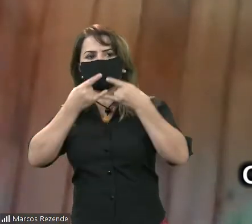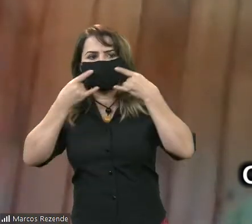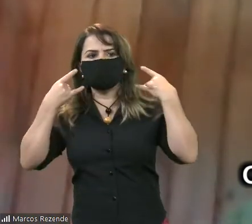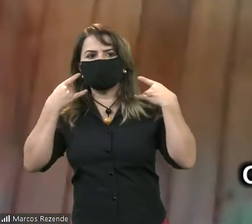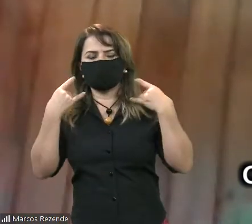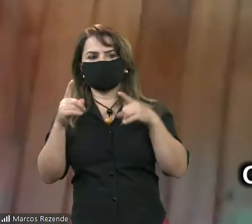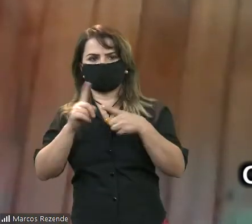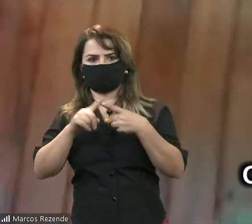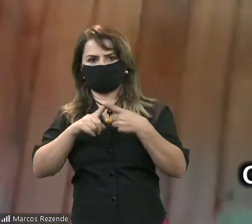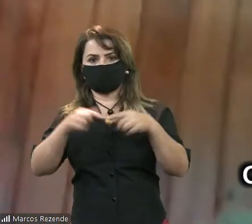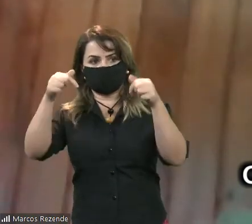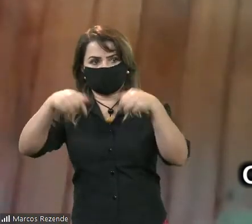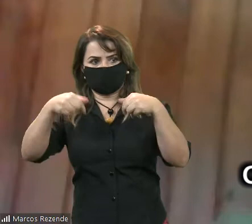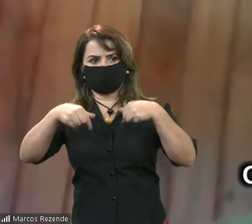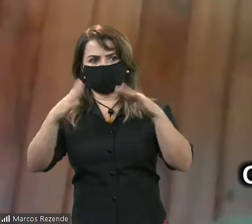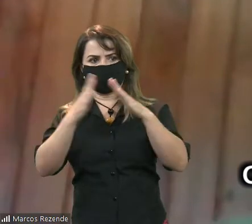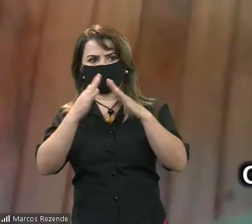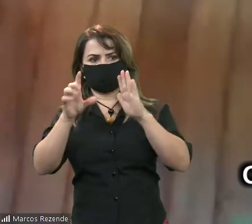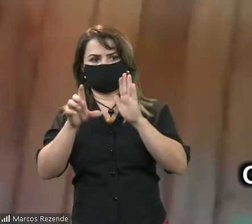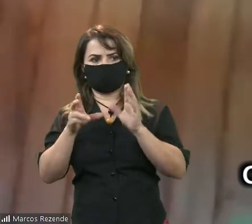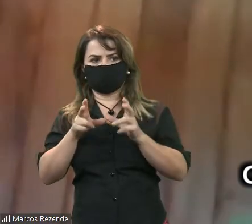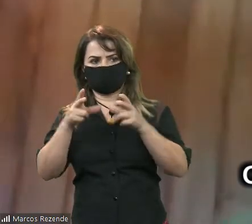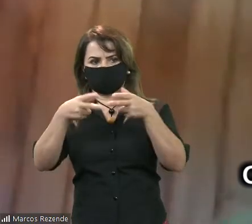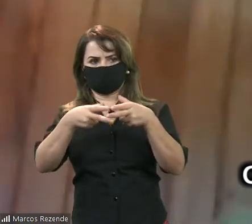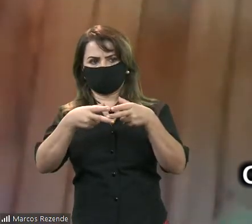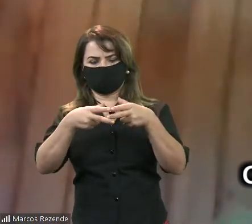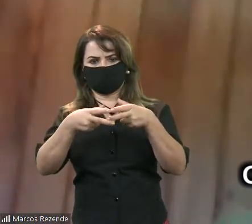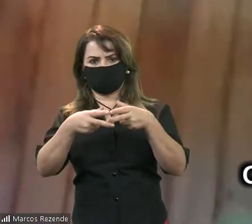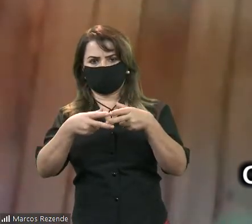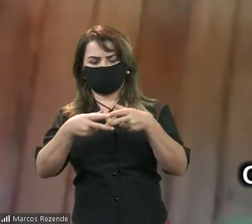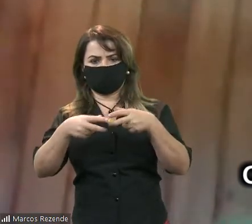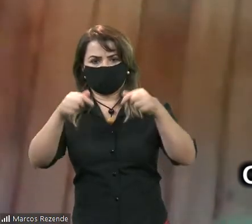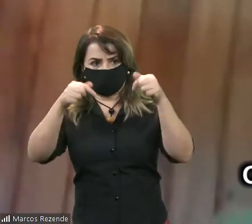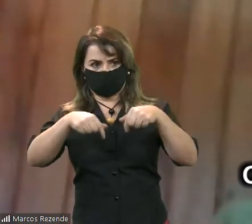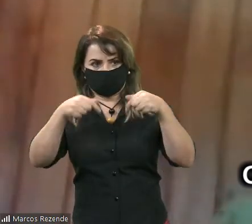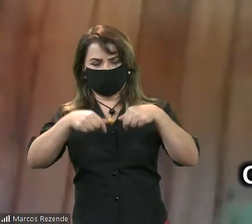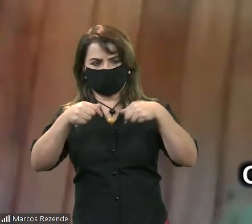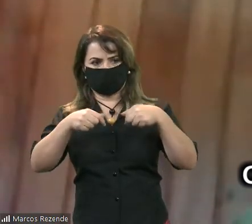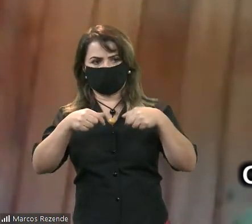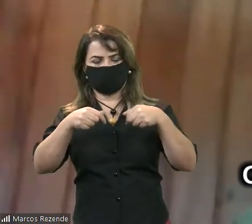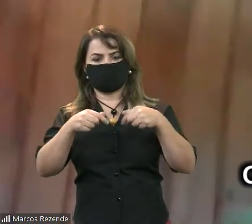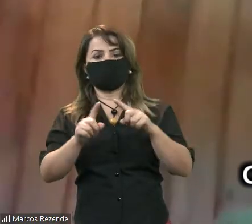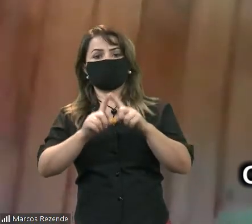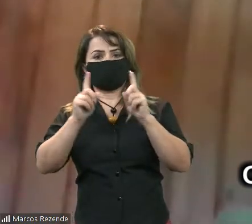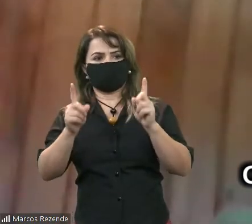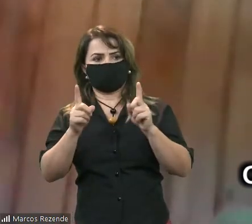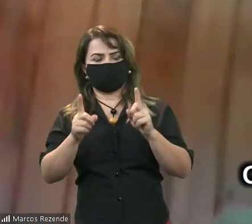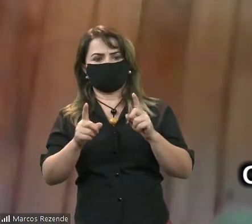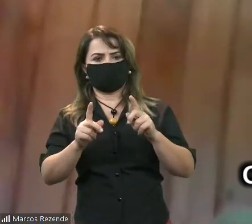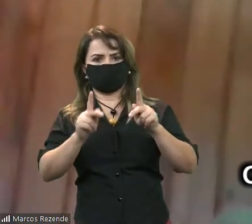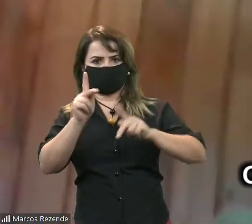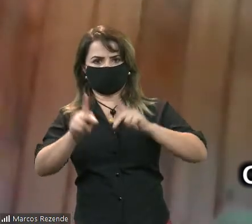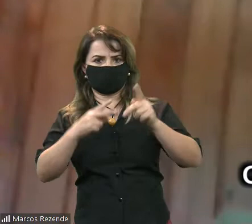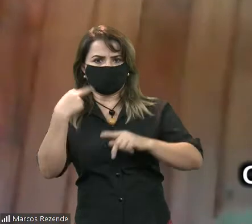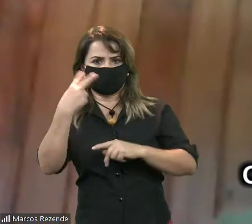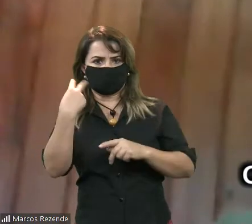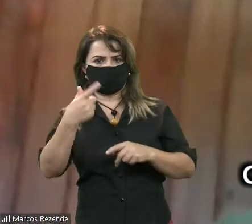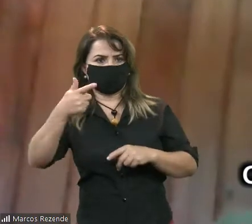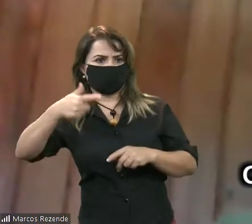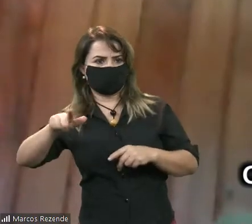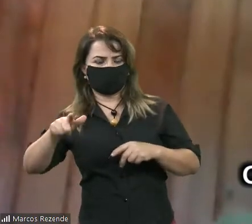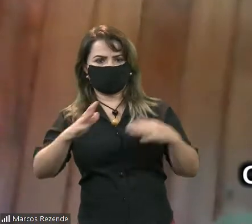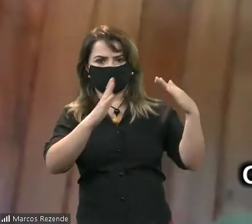casa dando suporte ao trabalho das sessões dessa sessão ordinária, bem como com a presença da imprensa